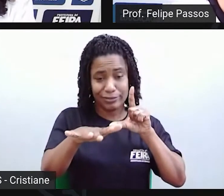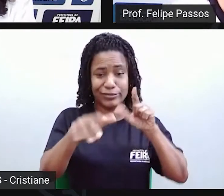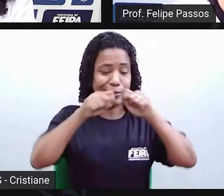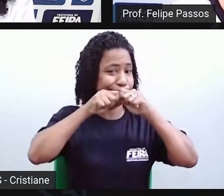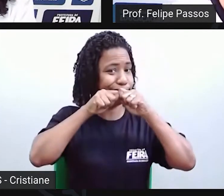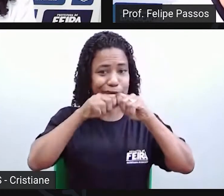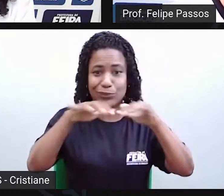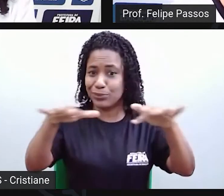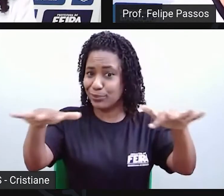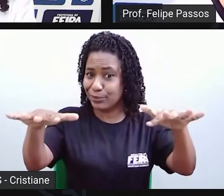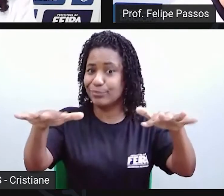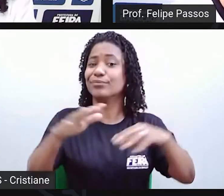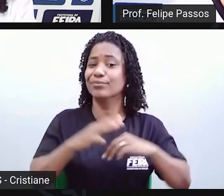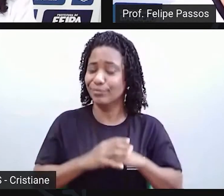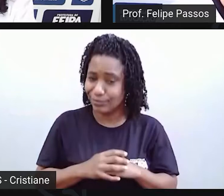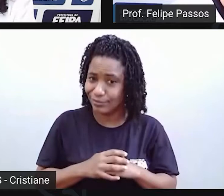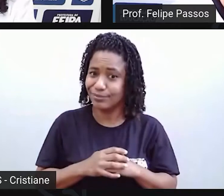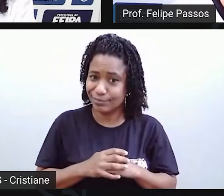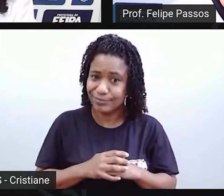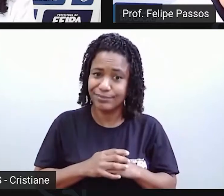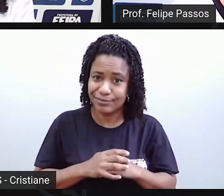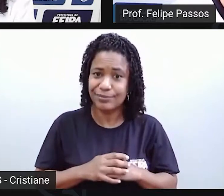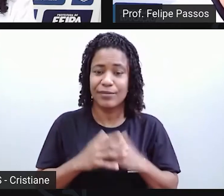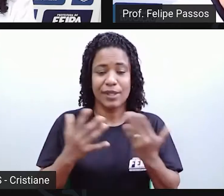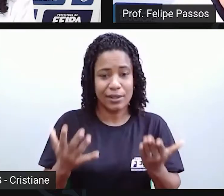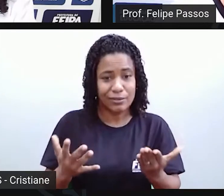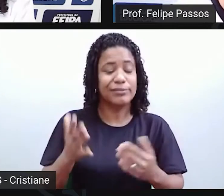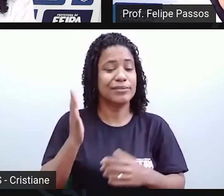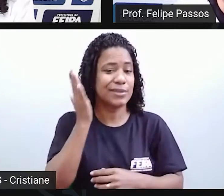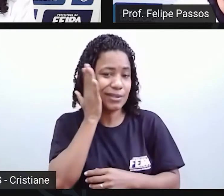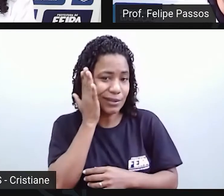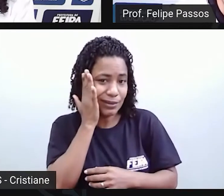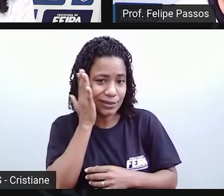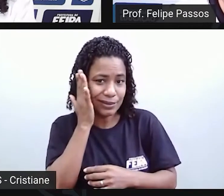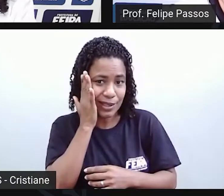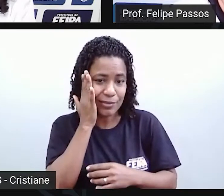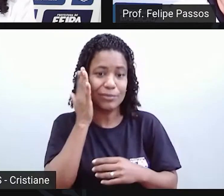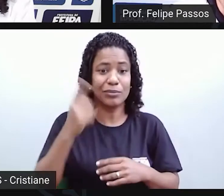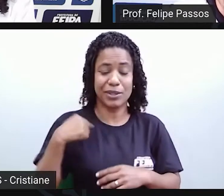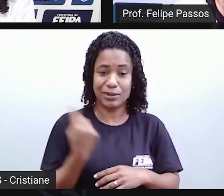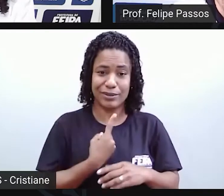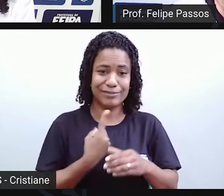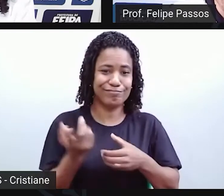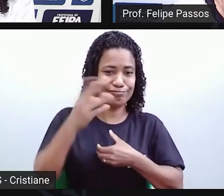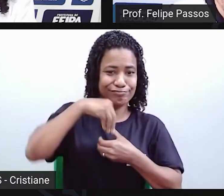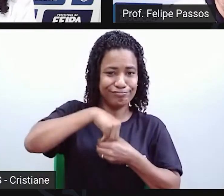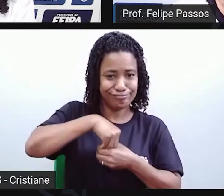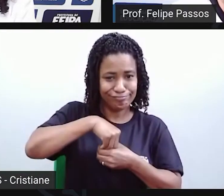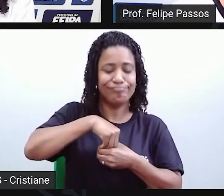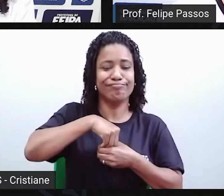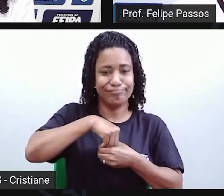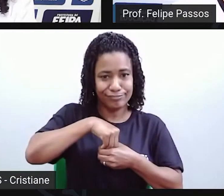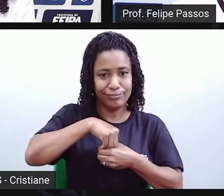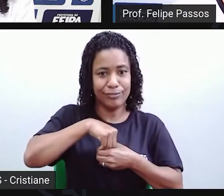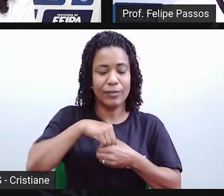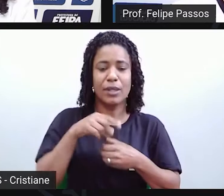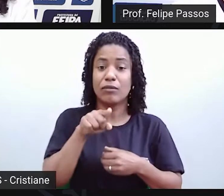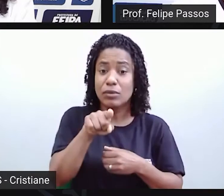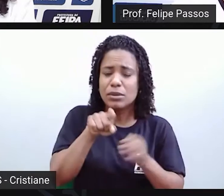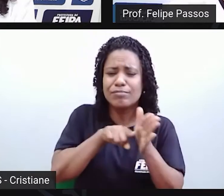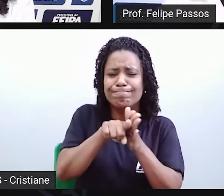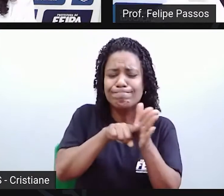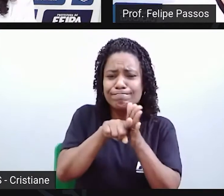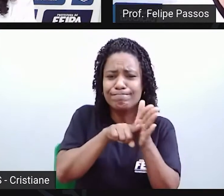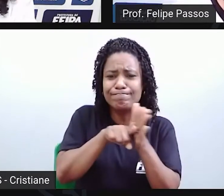queremos fugir, né? O mundo digital, ele abraça a gente faz parte dele. Como é que você avalia